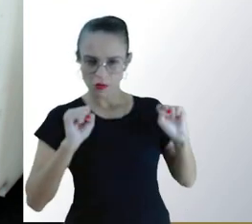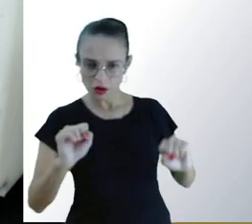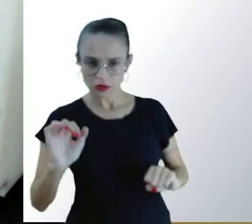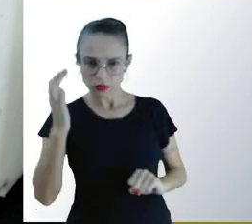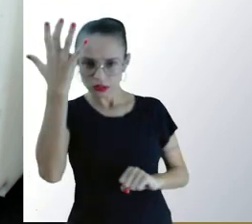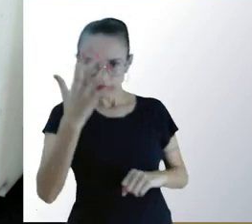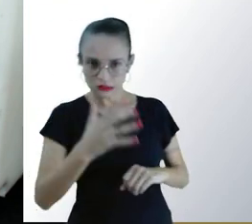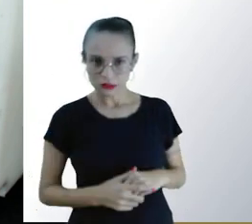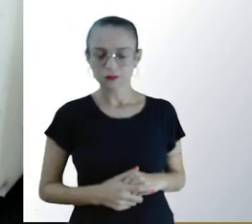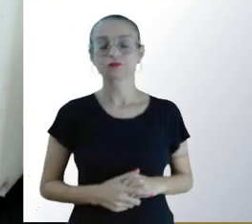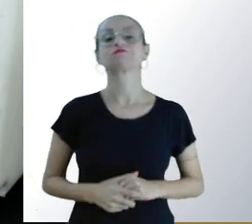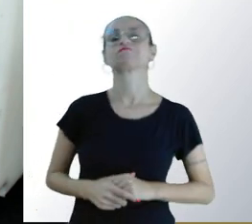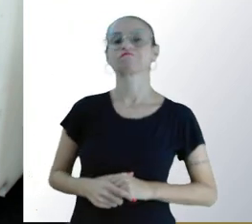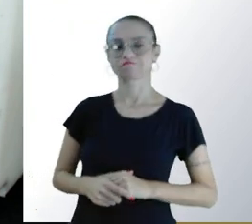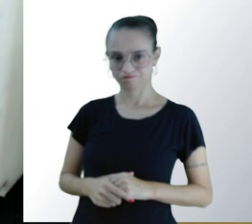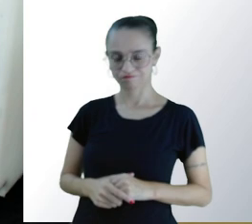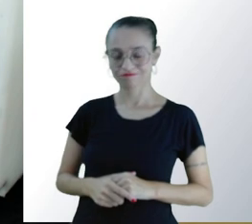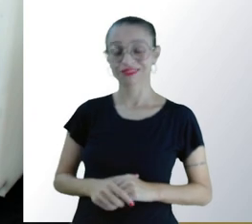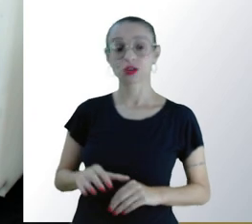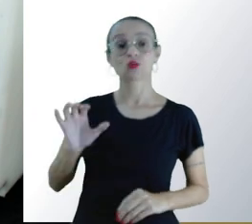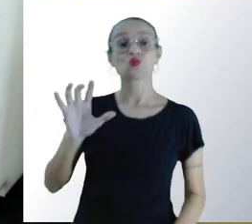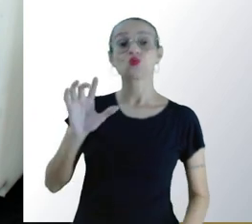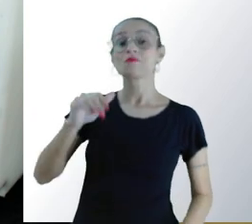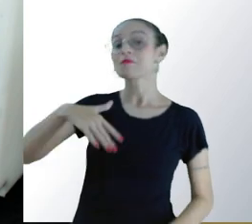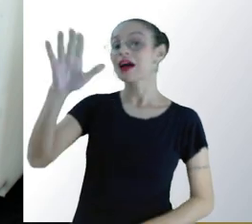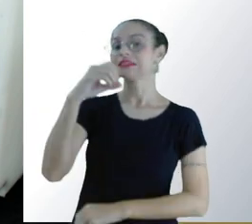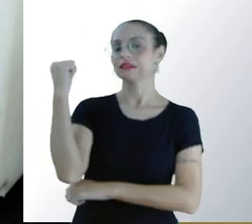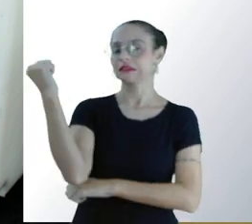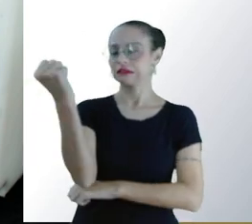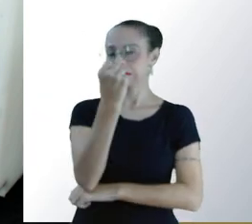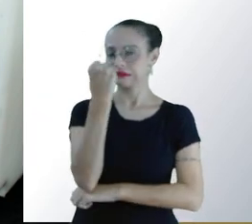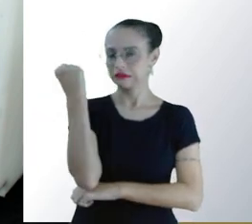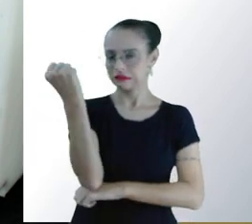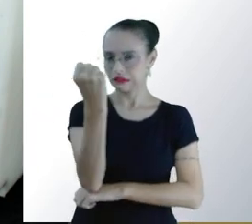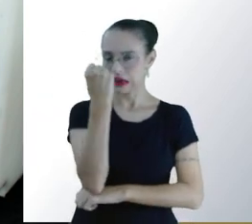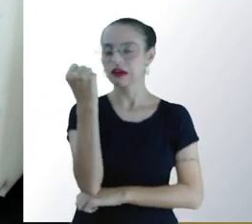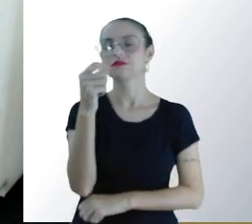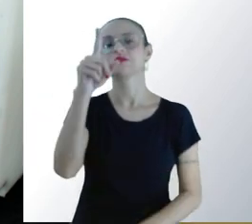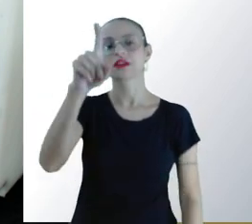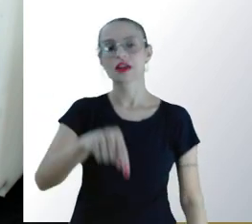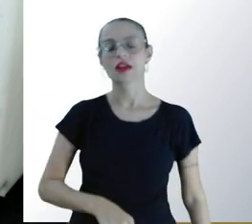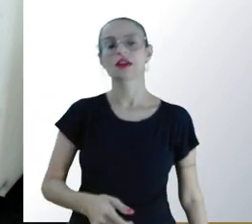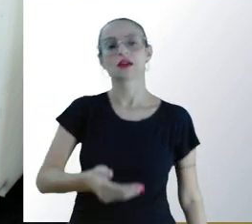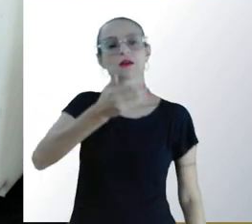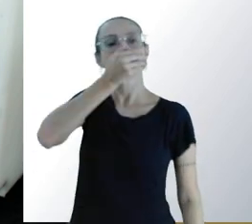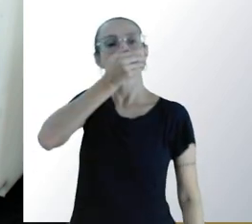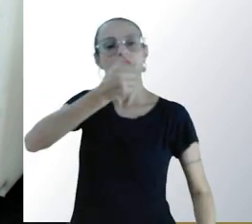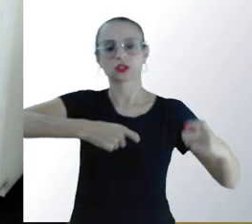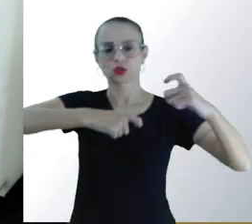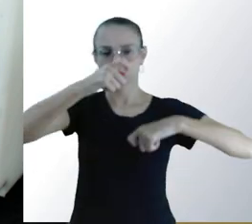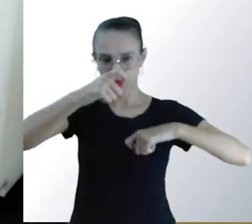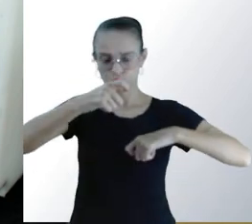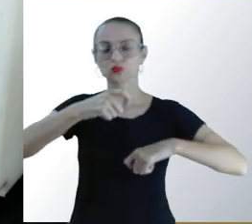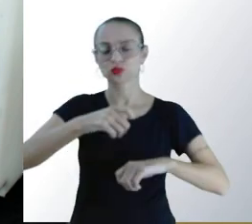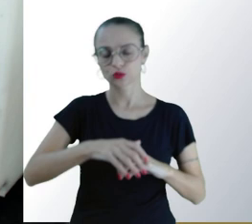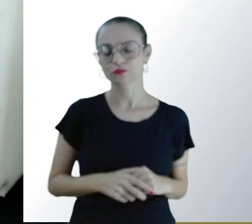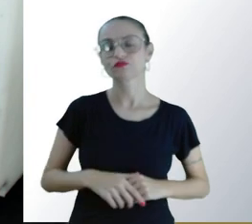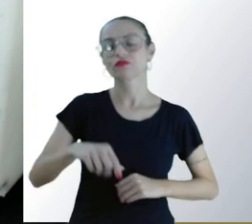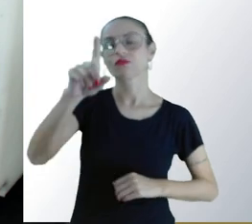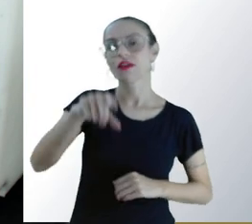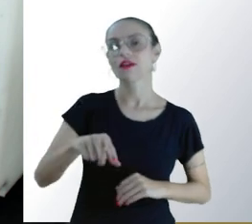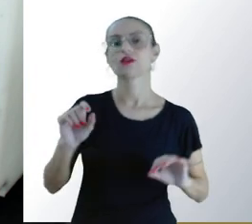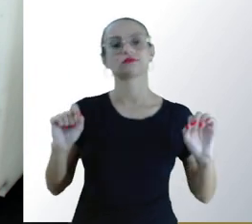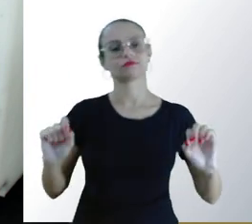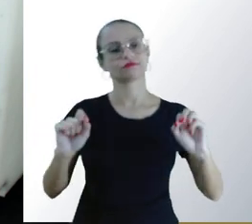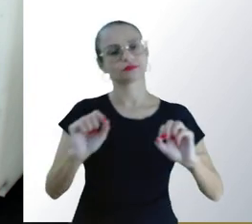acontecer? Aí tem a forma mais grave dos crimes contra a liberdade sexual, é o estupro ou estupro de vulnerável. É claro